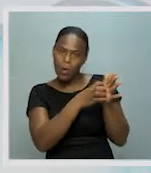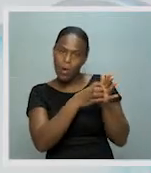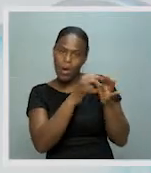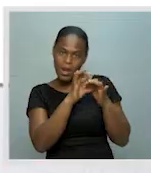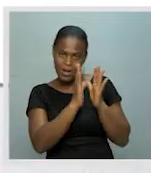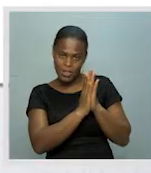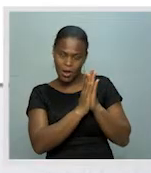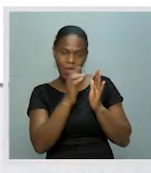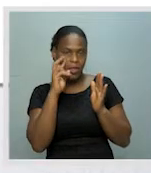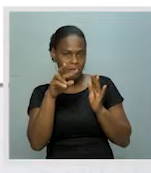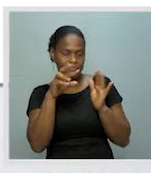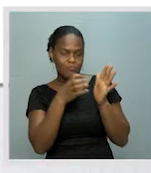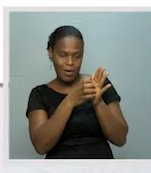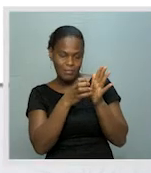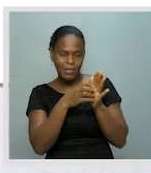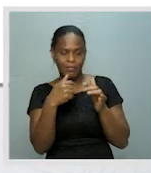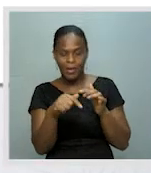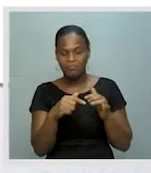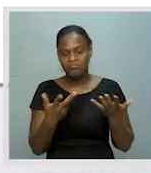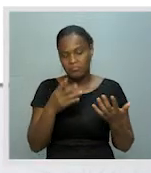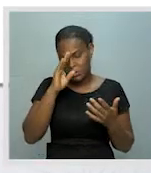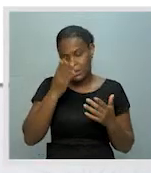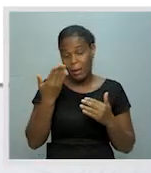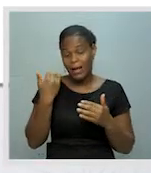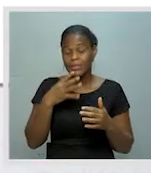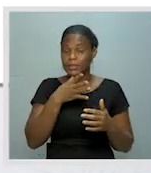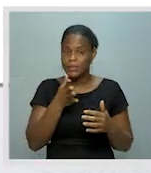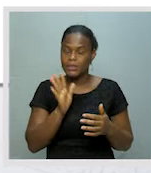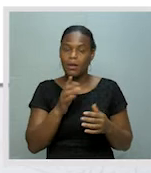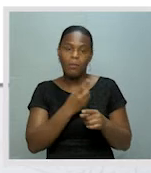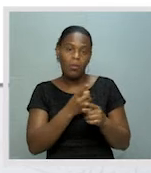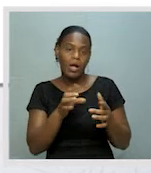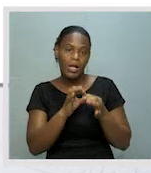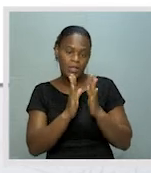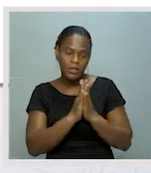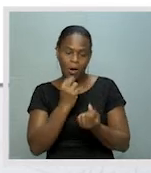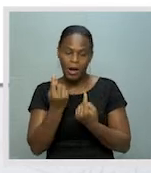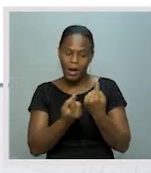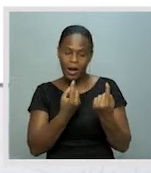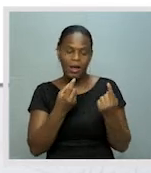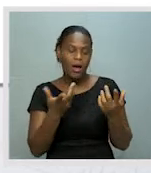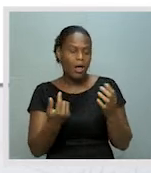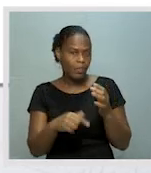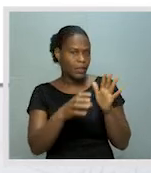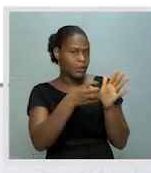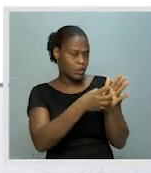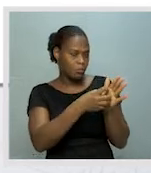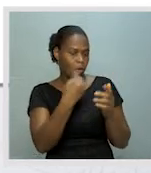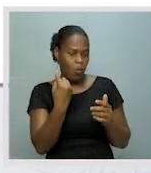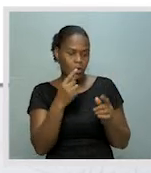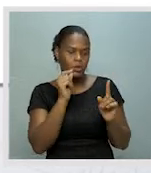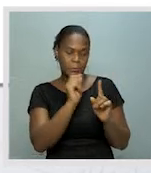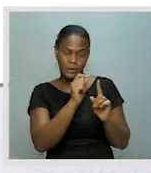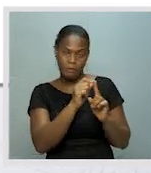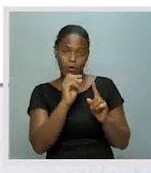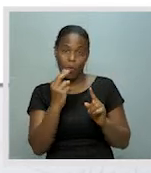símbolos religiosos, né? Porque sabem, eu já tinha dito que a religião, ou cada religião tem ou adota um